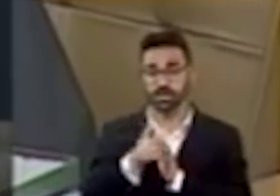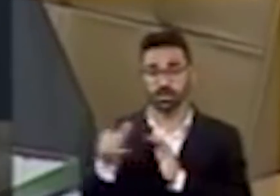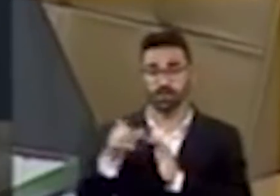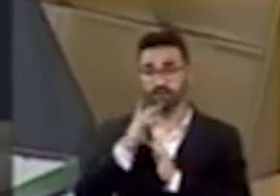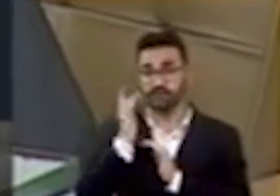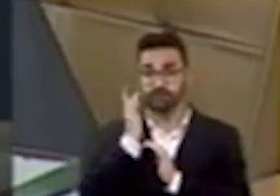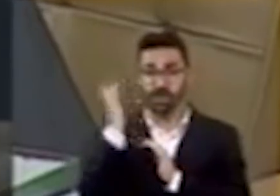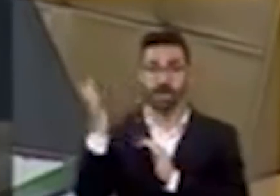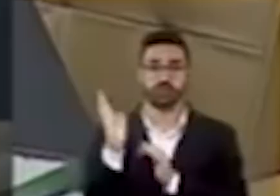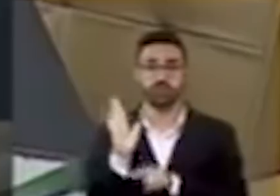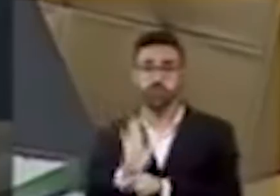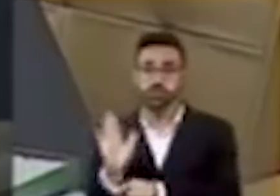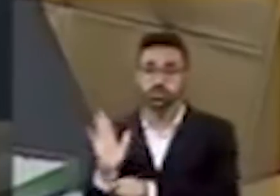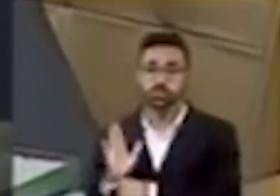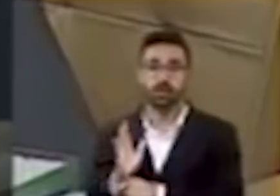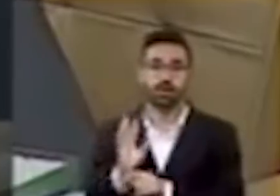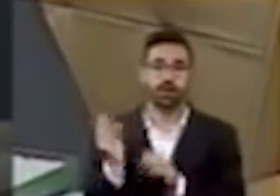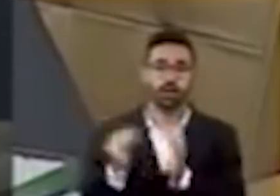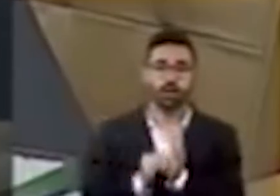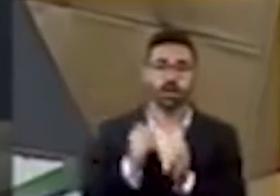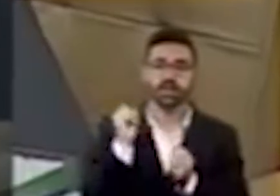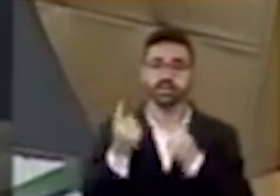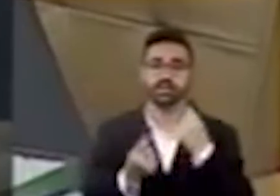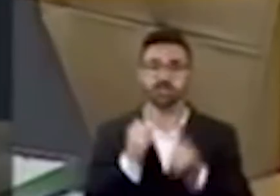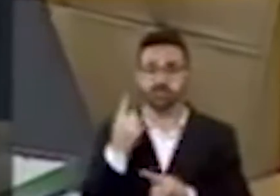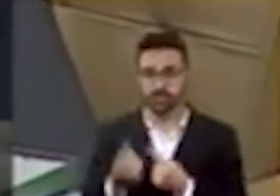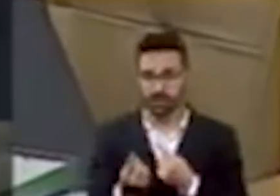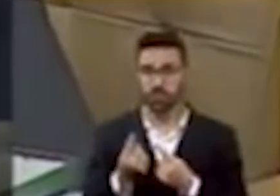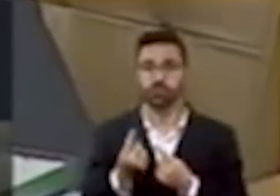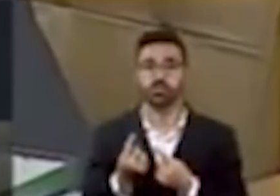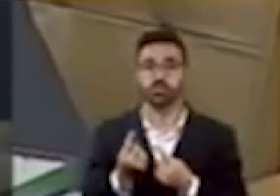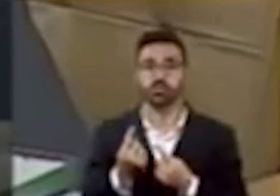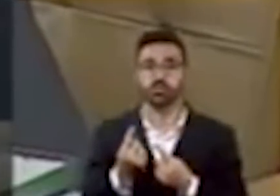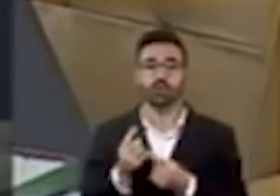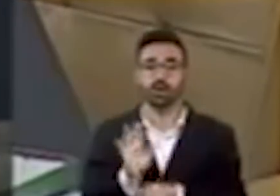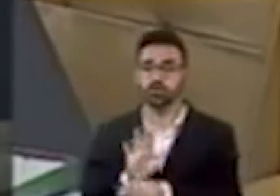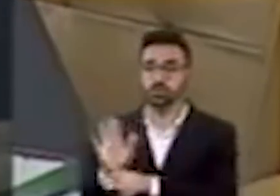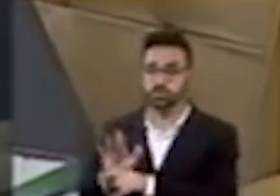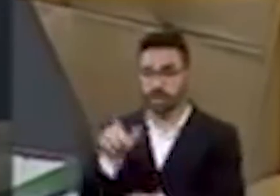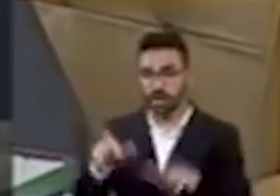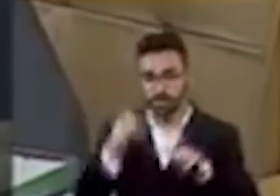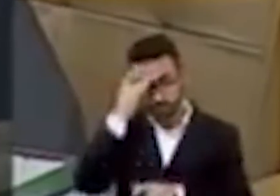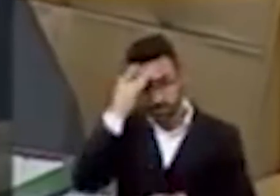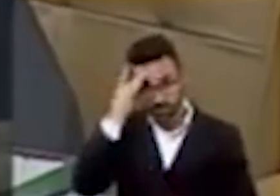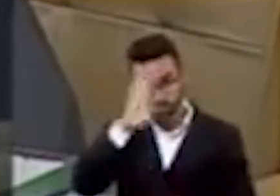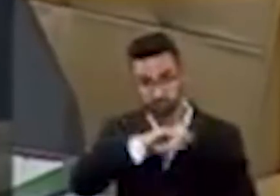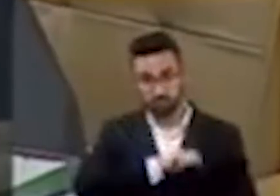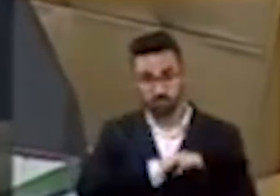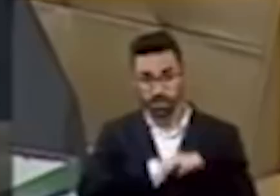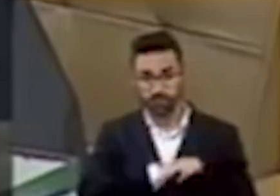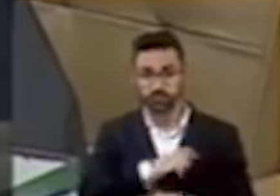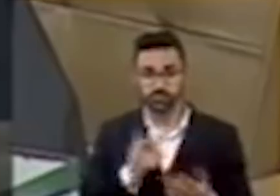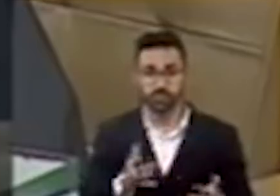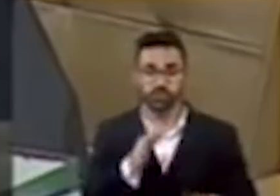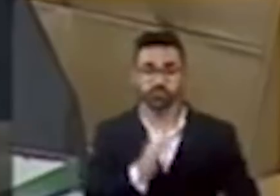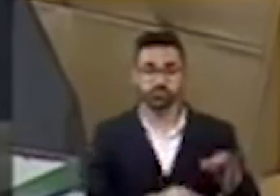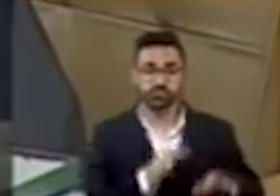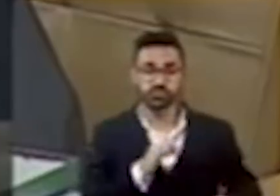a forma de fazer exceções a favor dos desgraçados delinquentes, a justiça exibirá uma